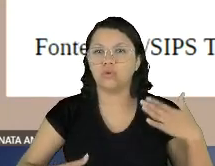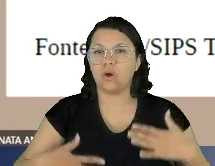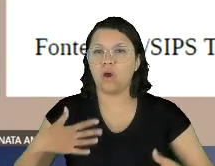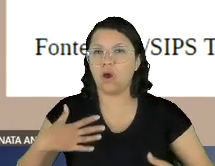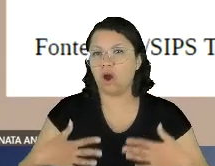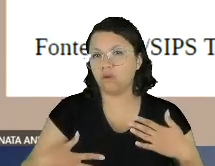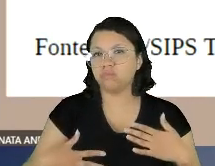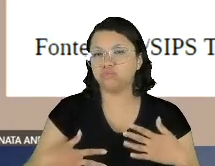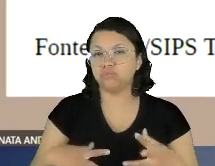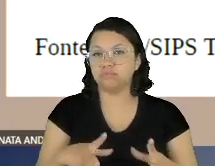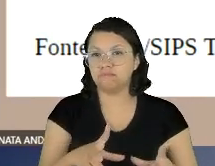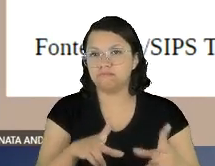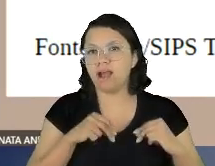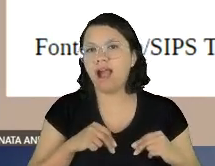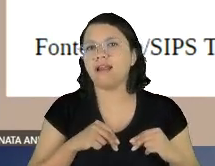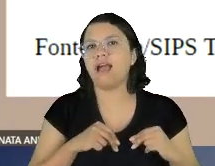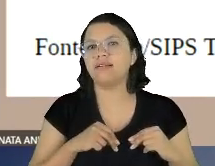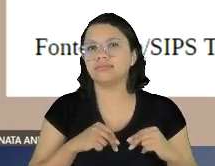merecem.